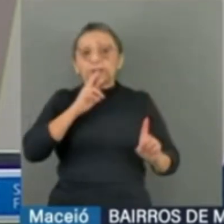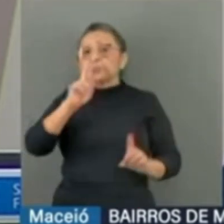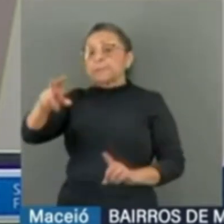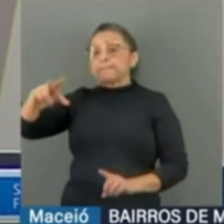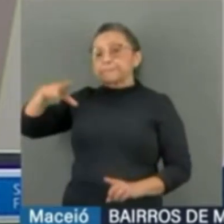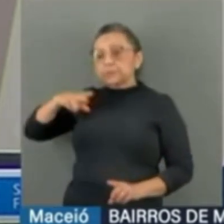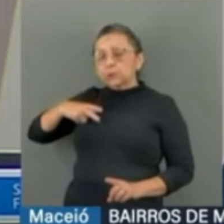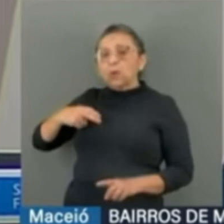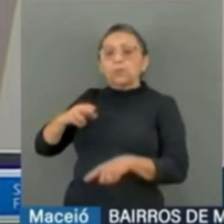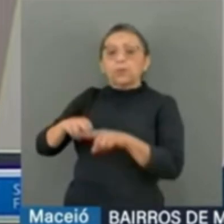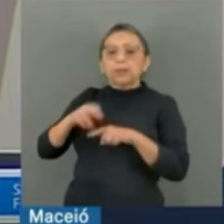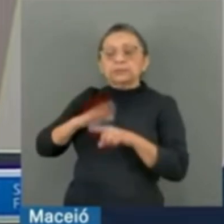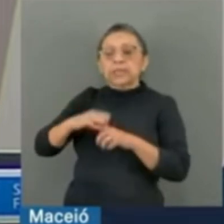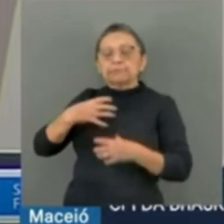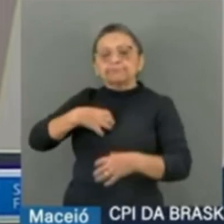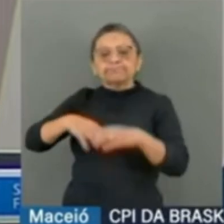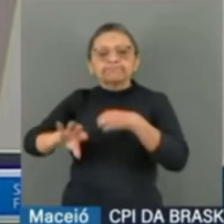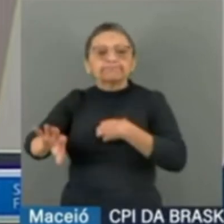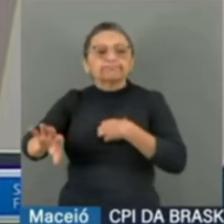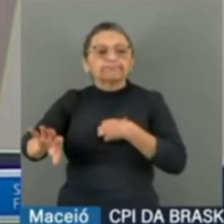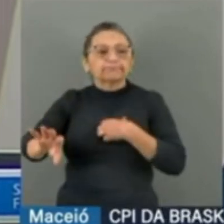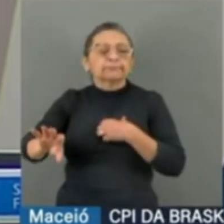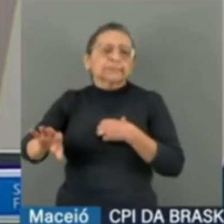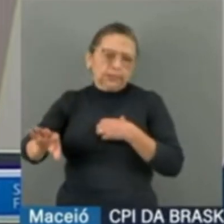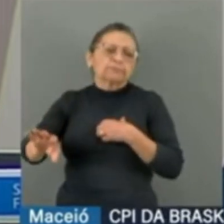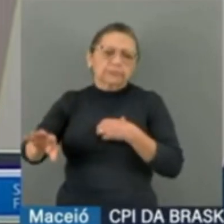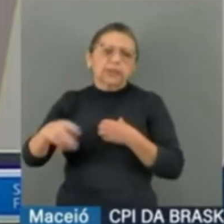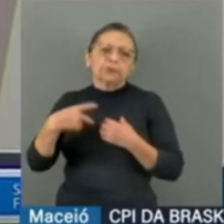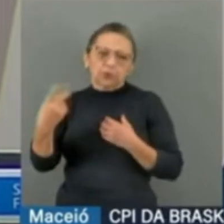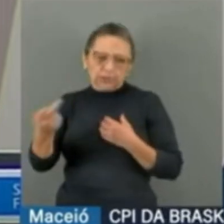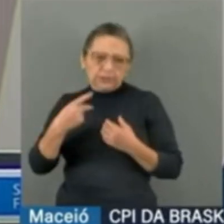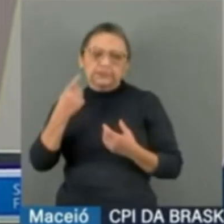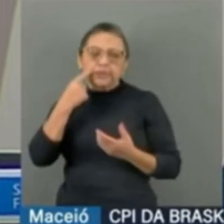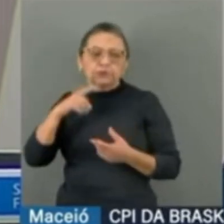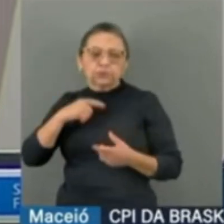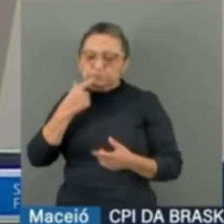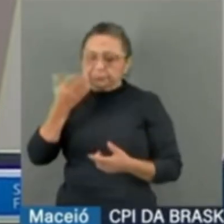dada a empatia que nós desenvolvemos nos últimos